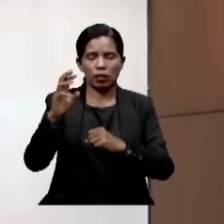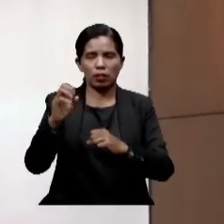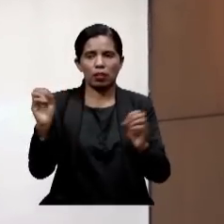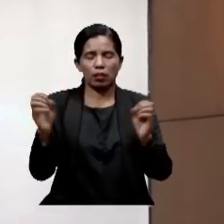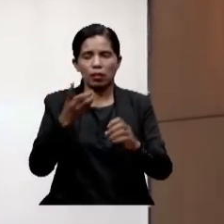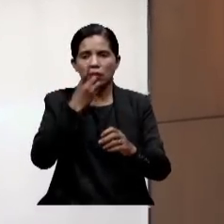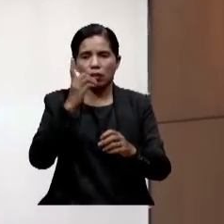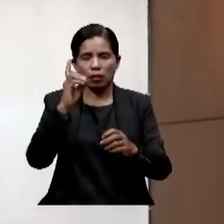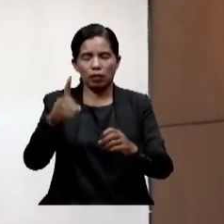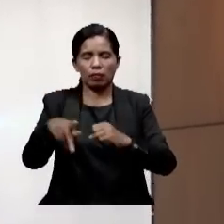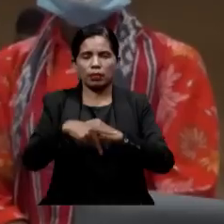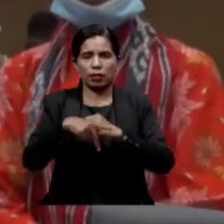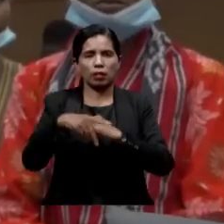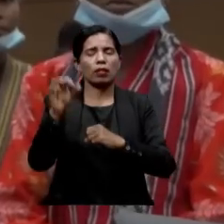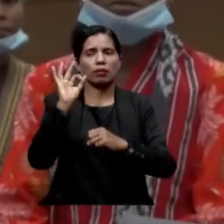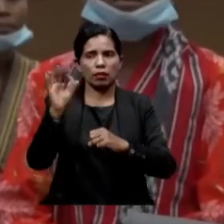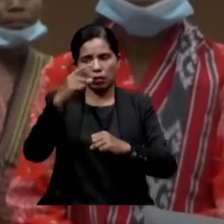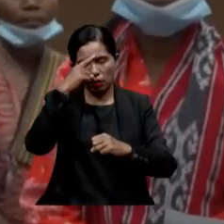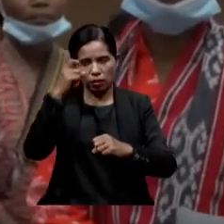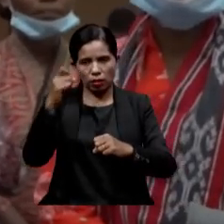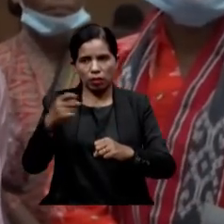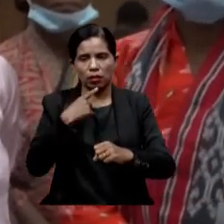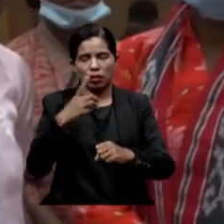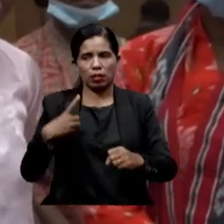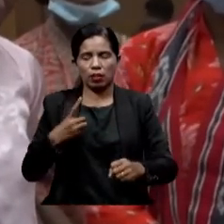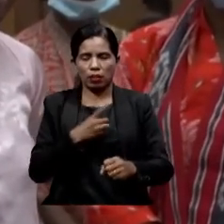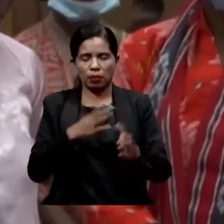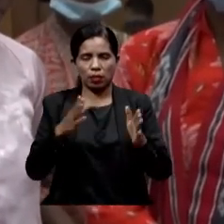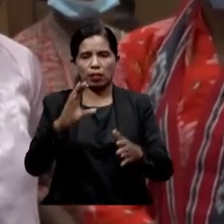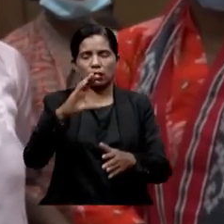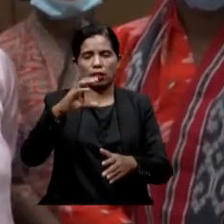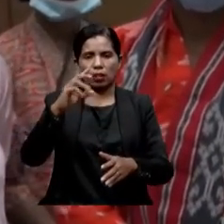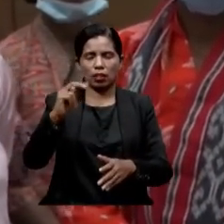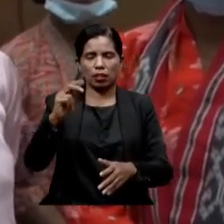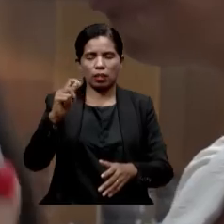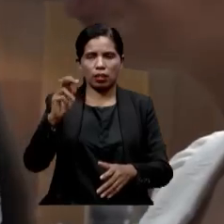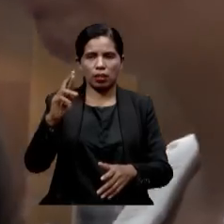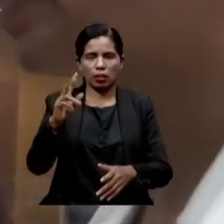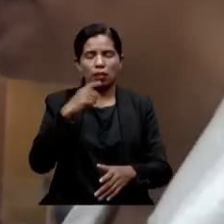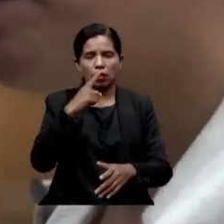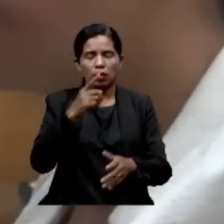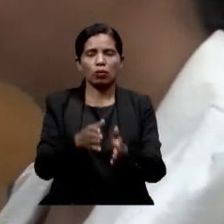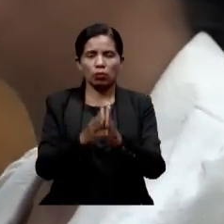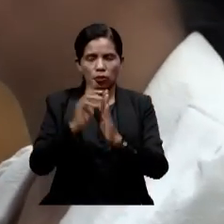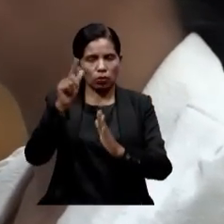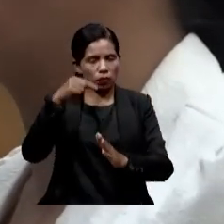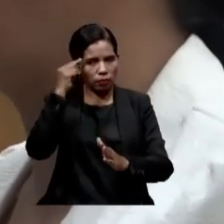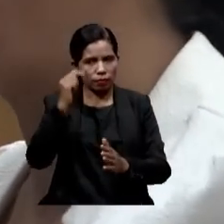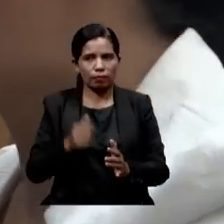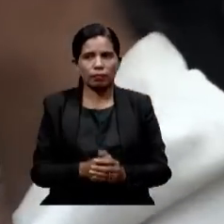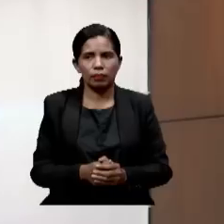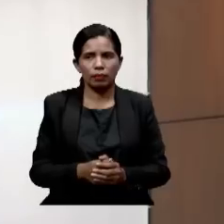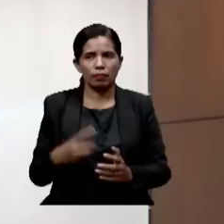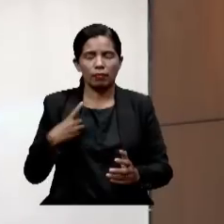o declaração bancada Fratelling, tamba acusa deputada CNRT mobiliza tais na insira sisi governo. Distinto